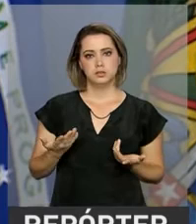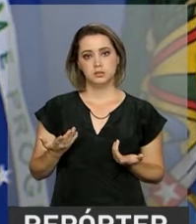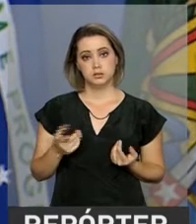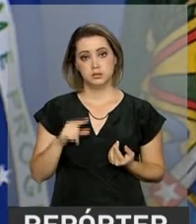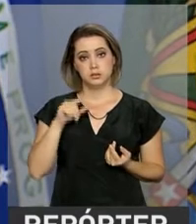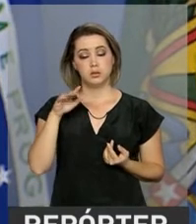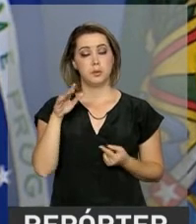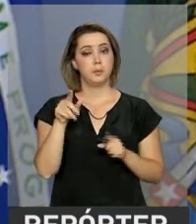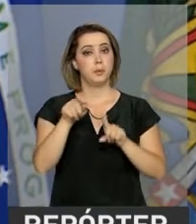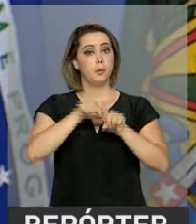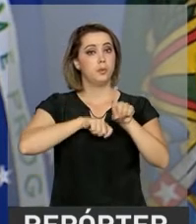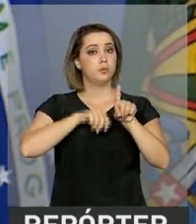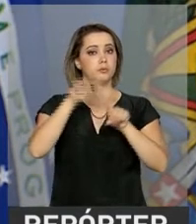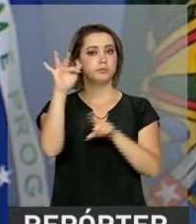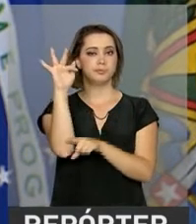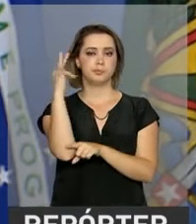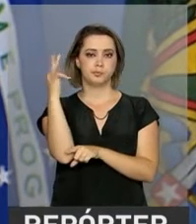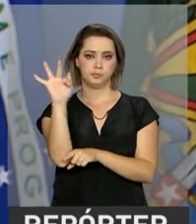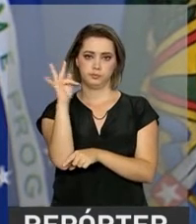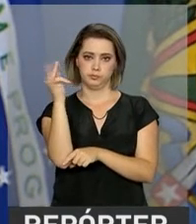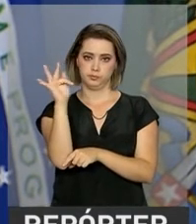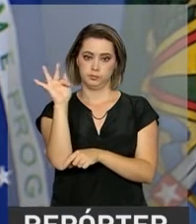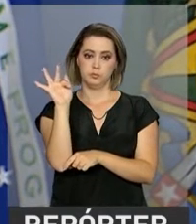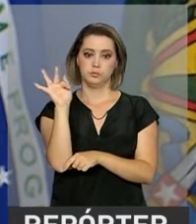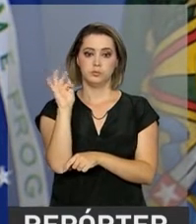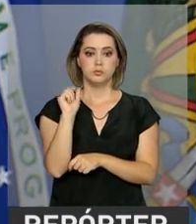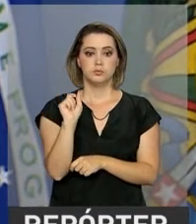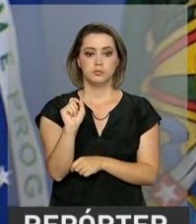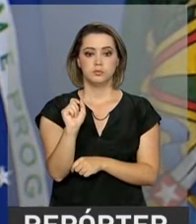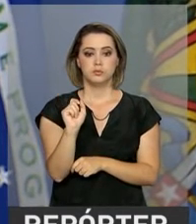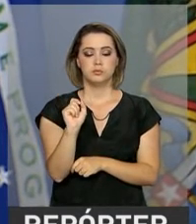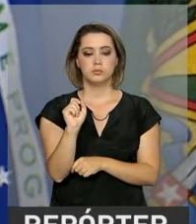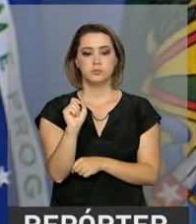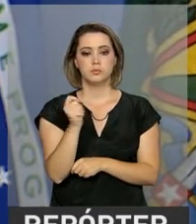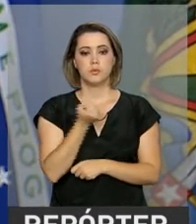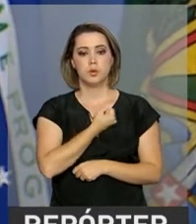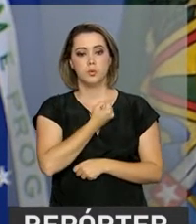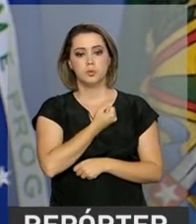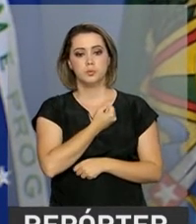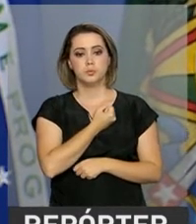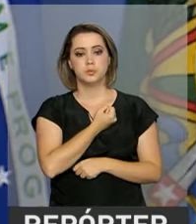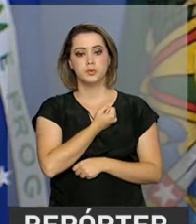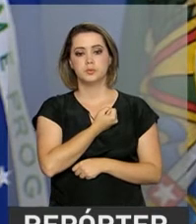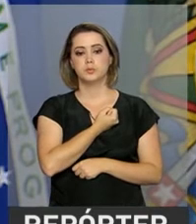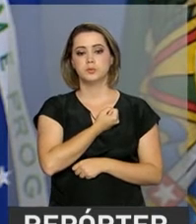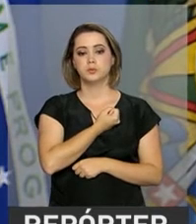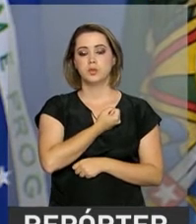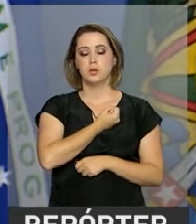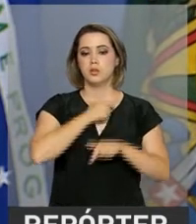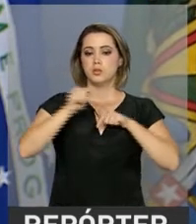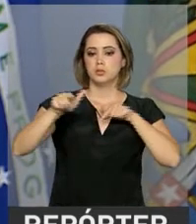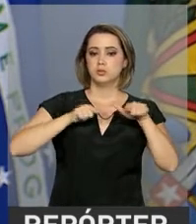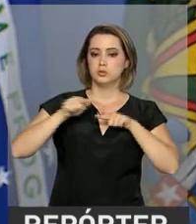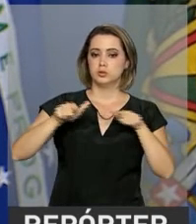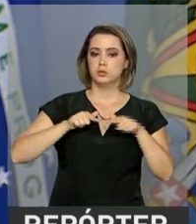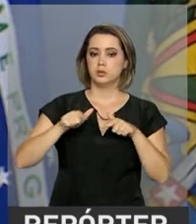Em fevereiro, por exemplo, o número de